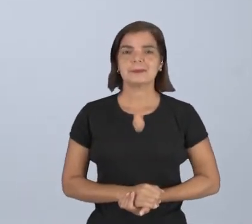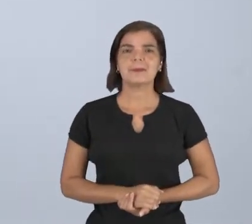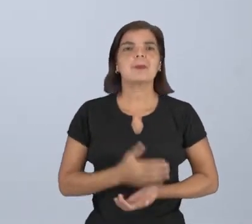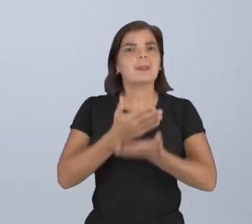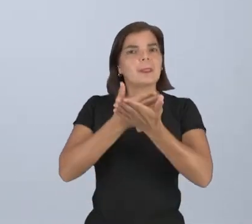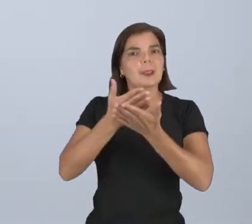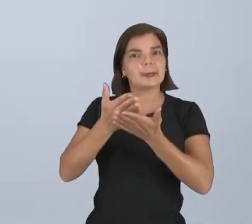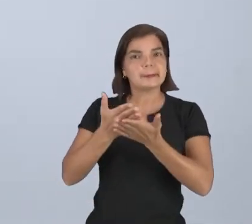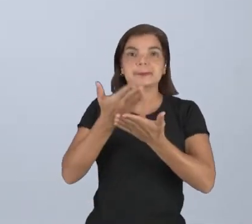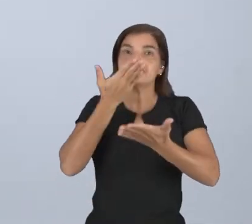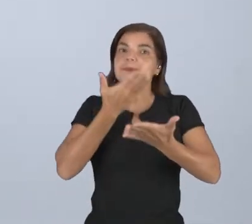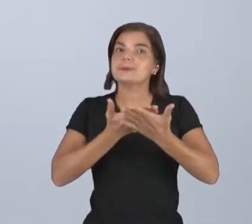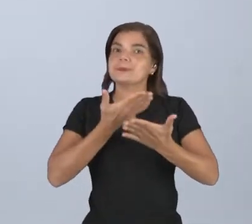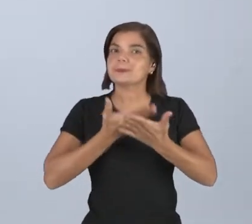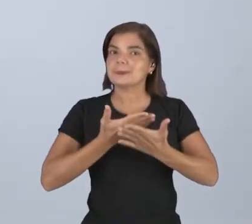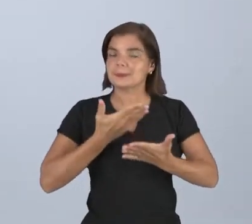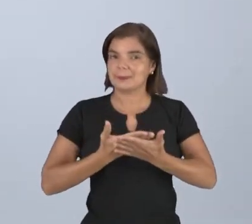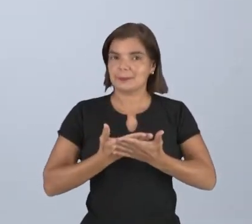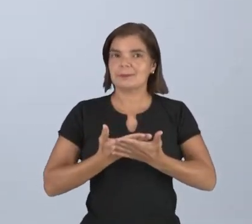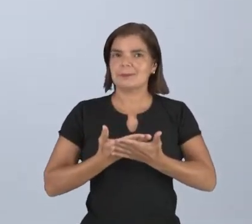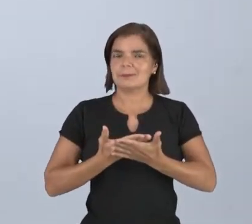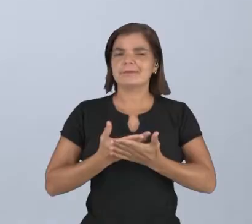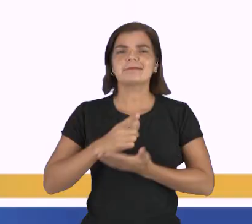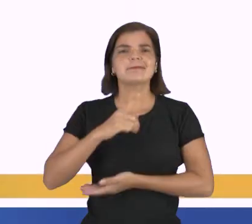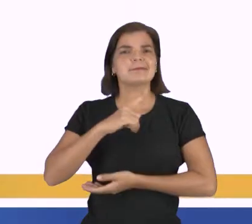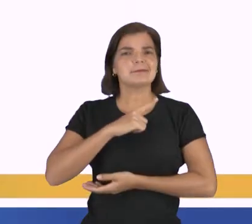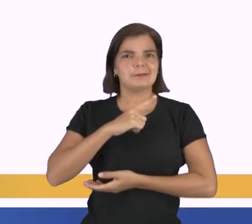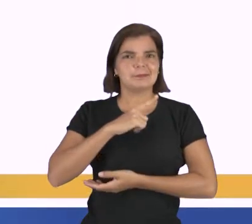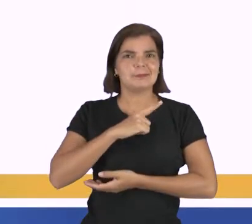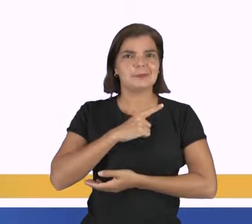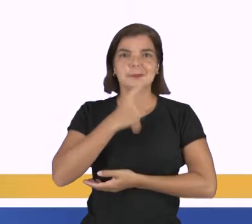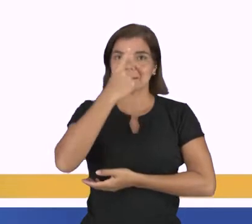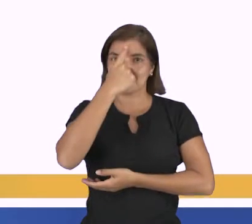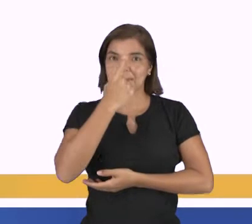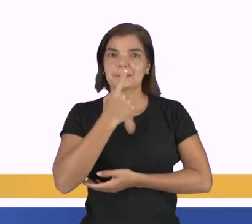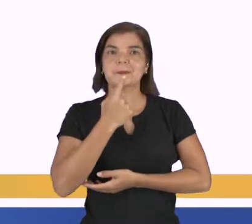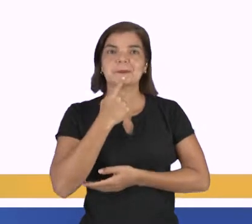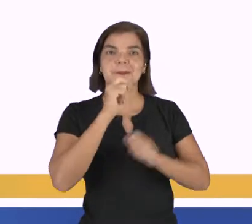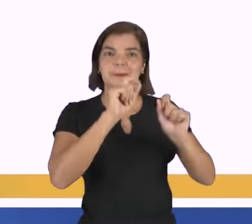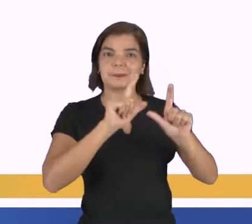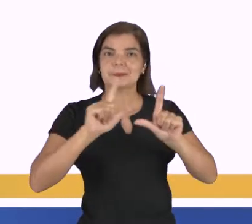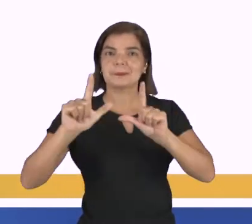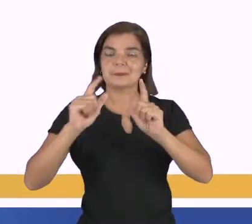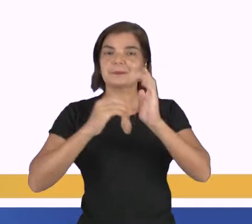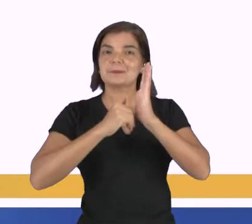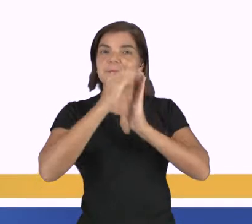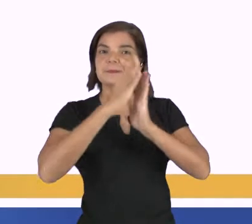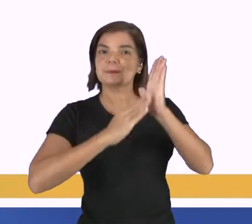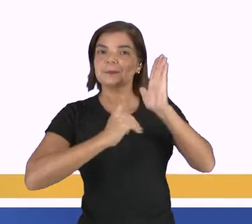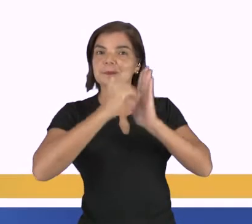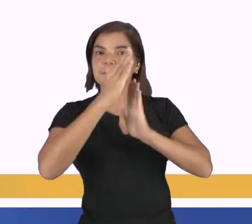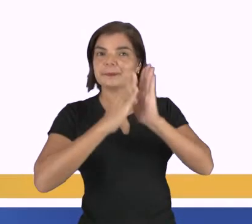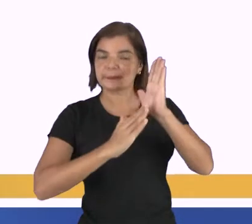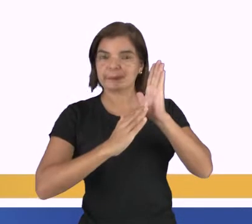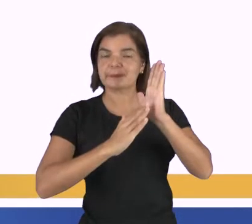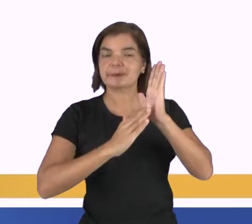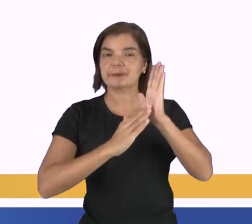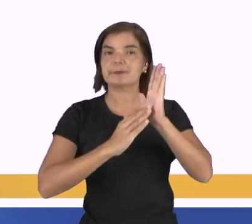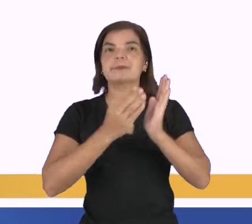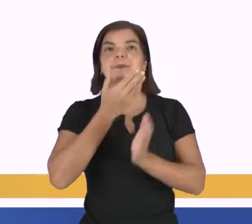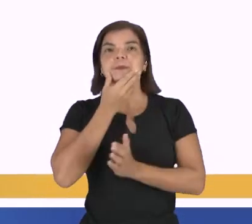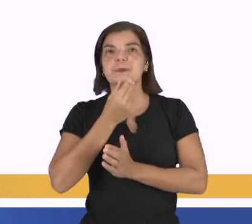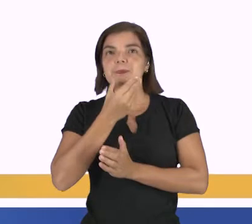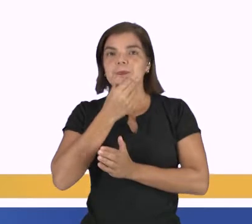Para começar a nossa aula, nós temos aí um desenho, né? Uma pintura feita por